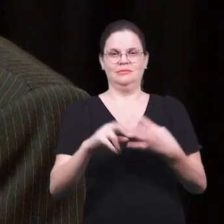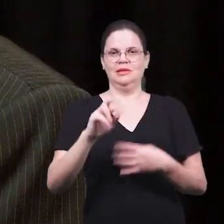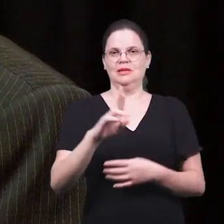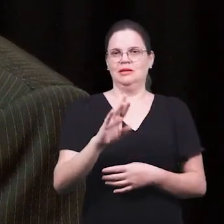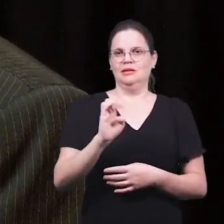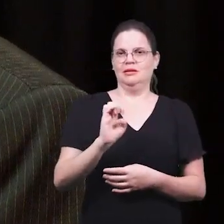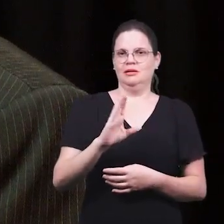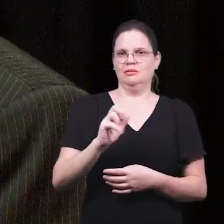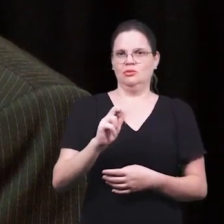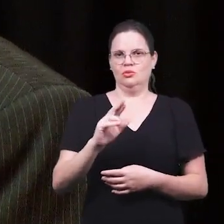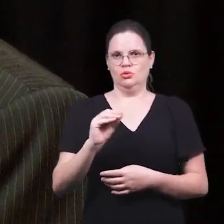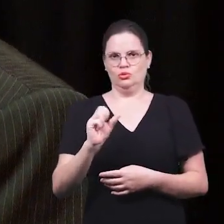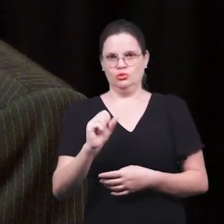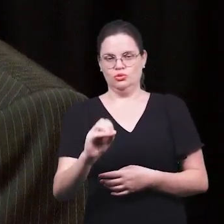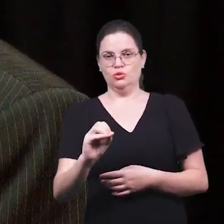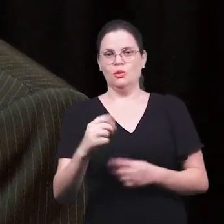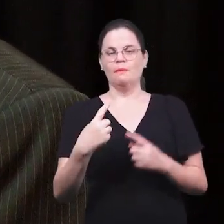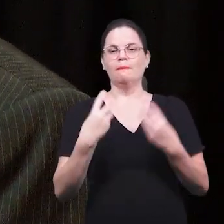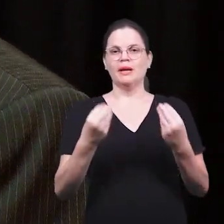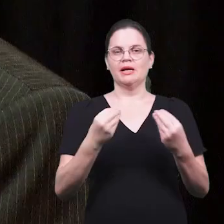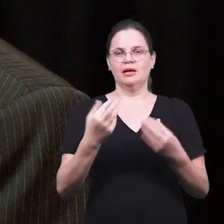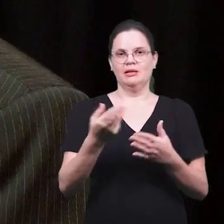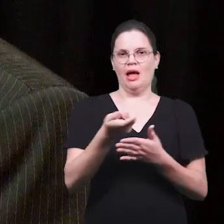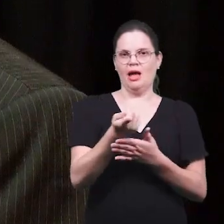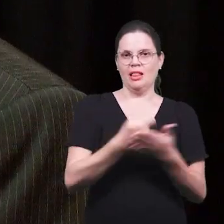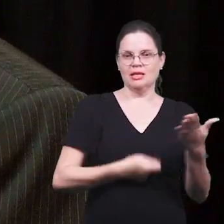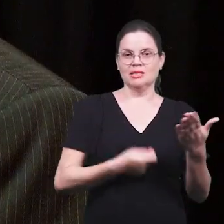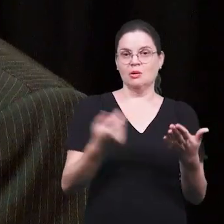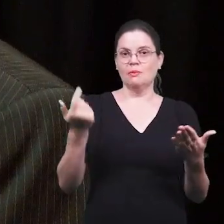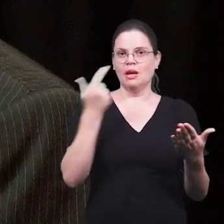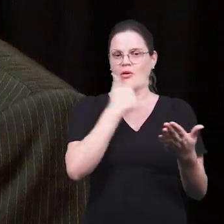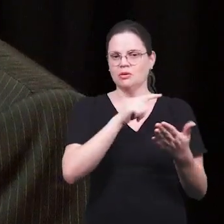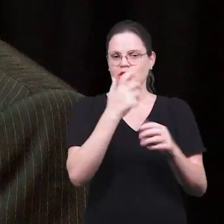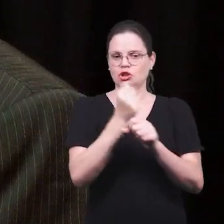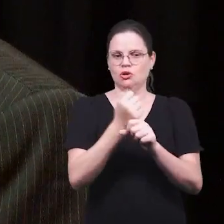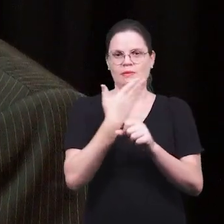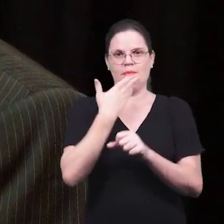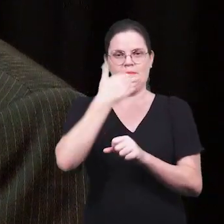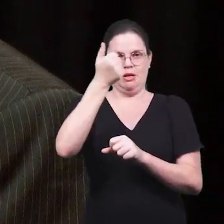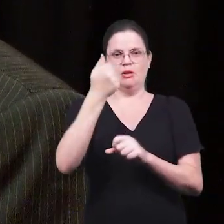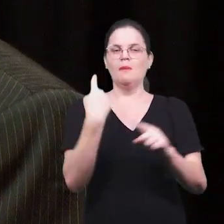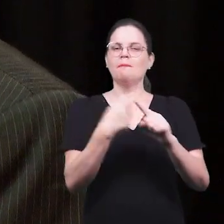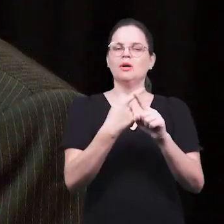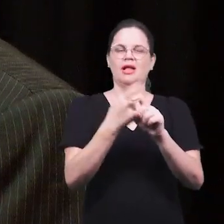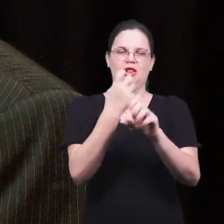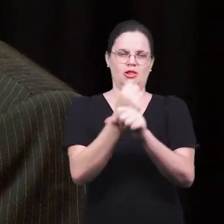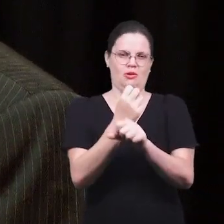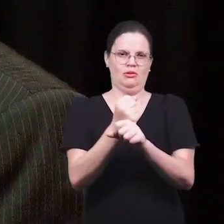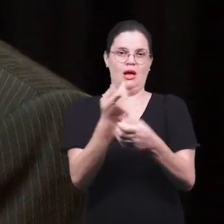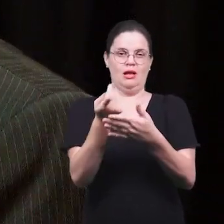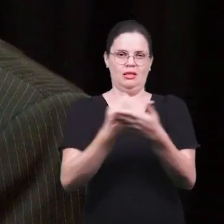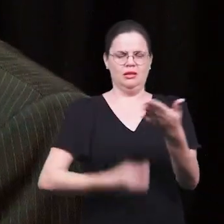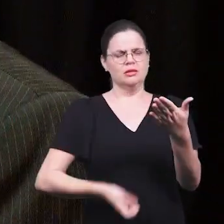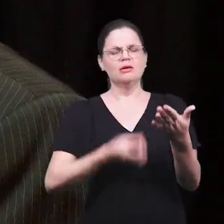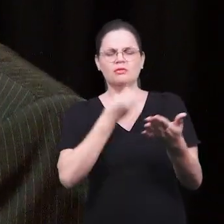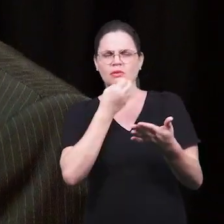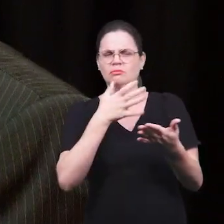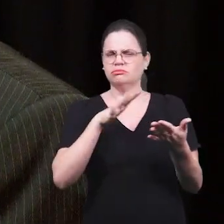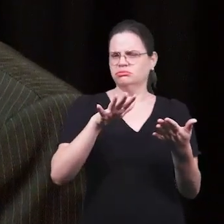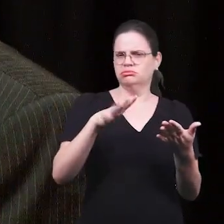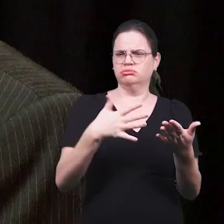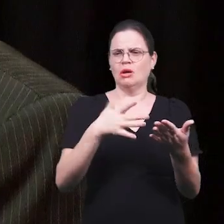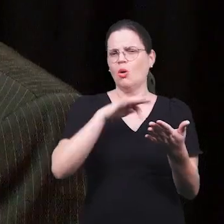nota melhor. A minha nota na redação já tinha sido uma nota razoável, a nota não era ruim, mas eu tinha